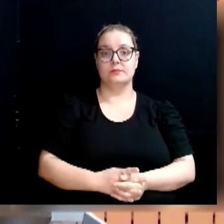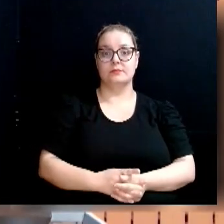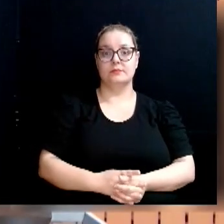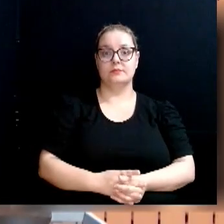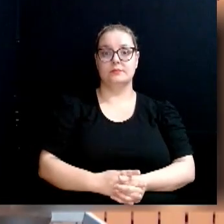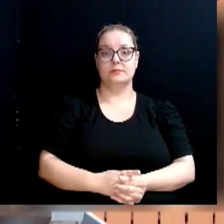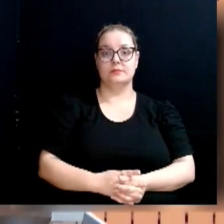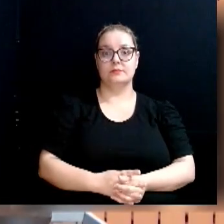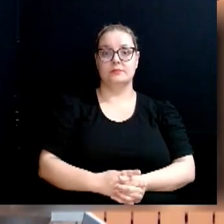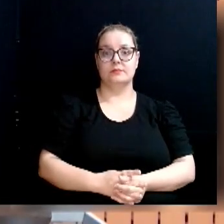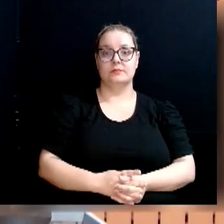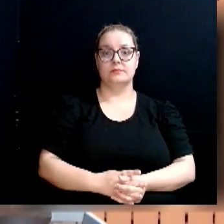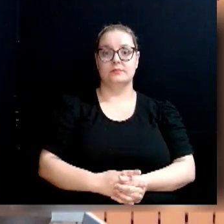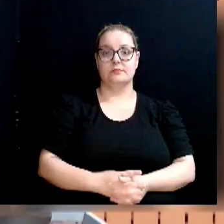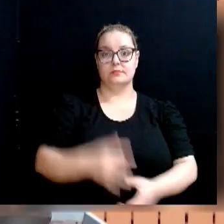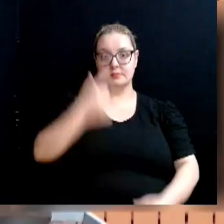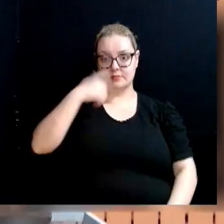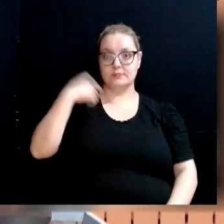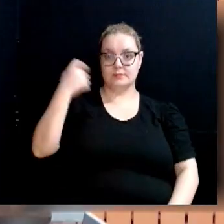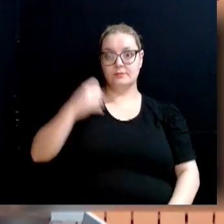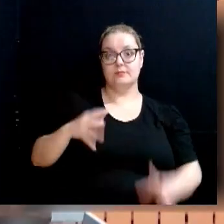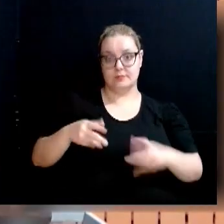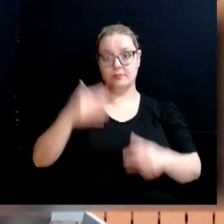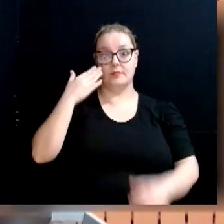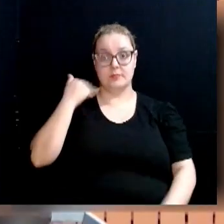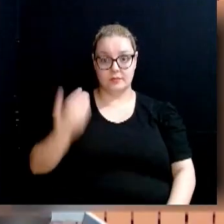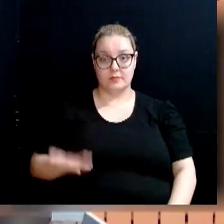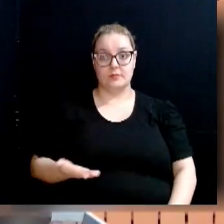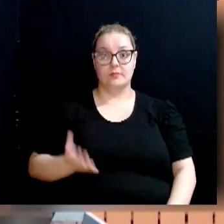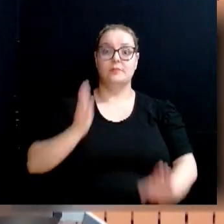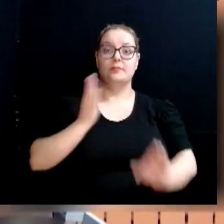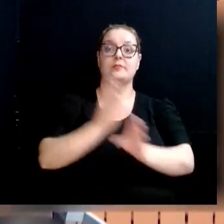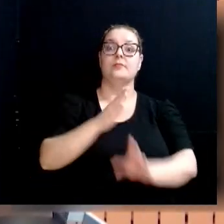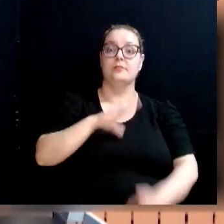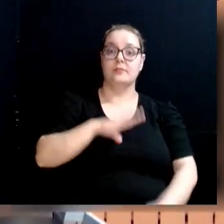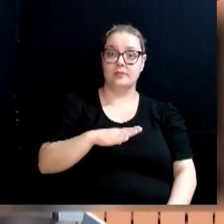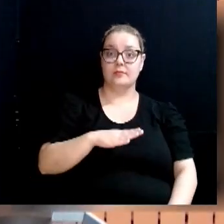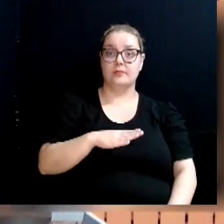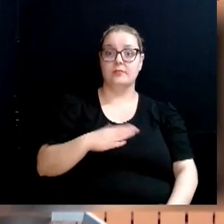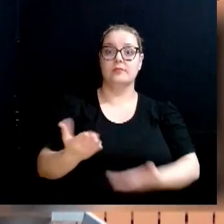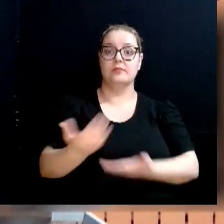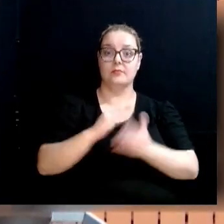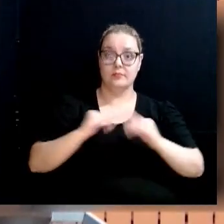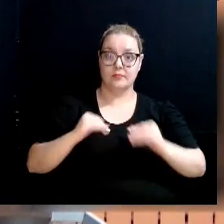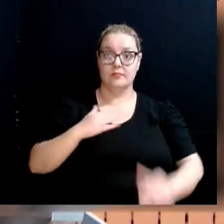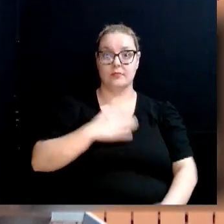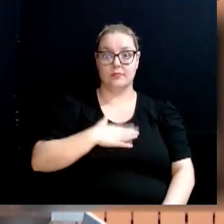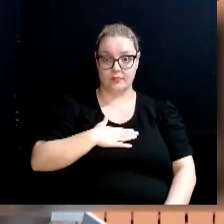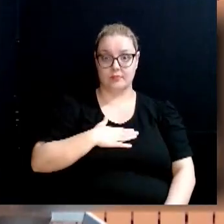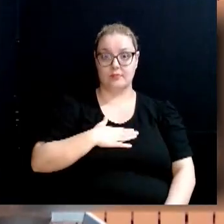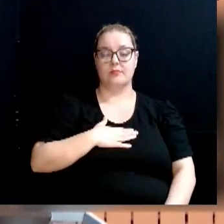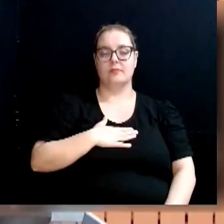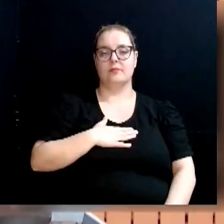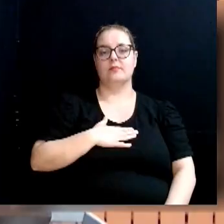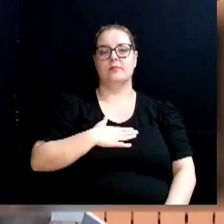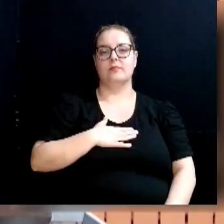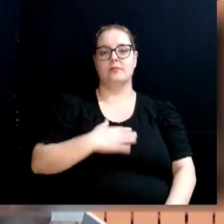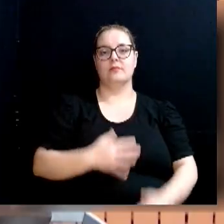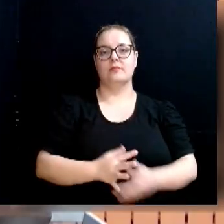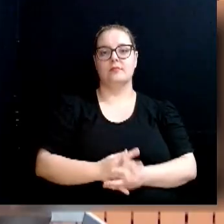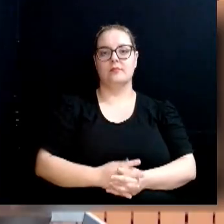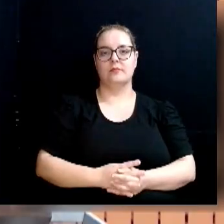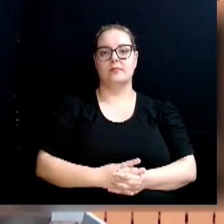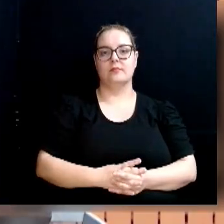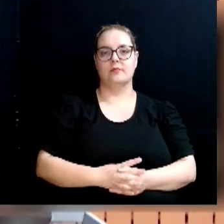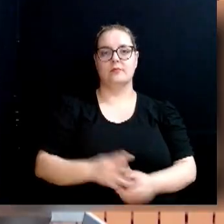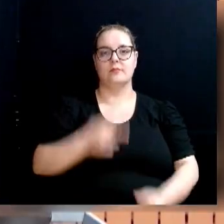sou gaúcho, todo mundo sabe. Encontrei uma cidade que me acolheu, Eu falo que eu sou gaúcho